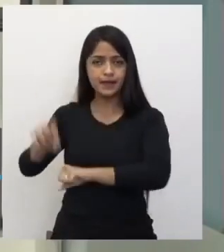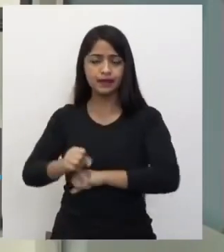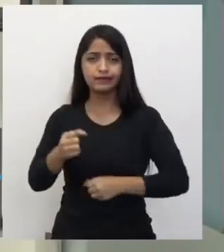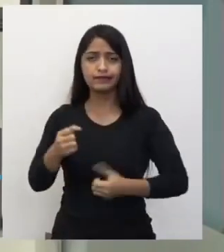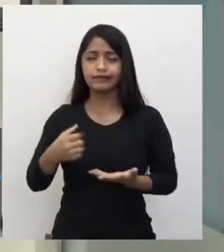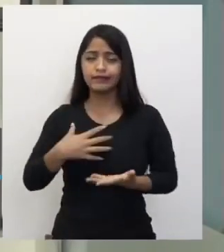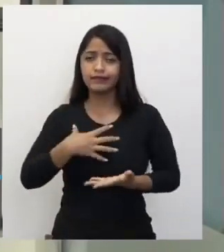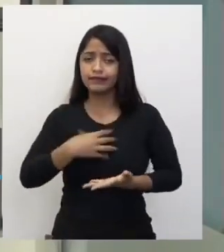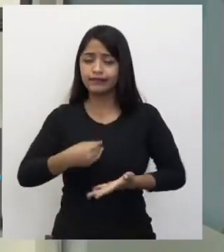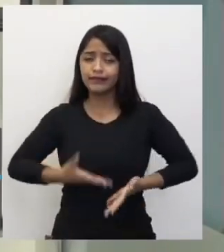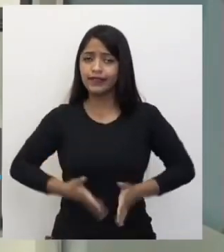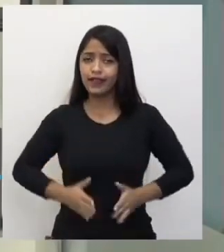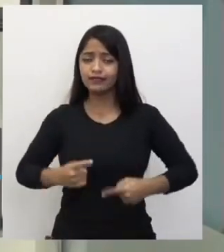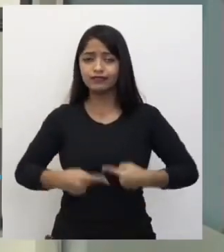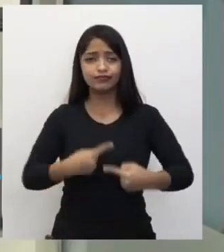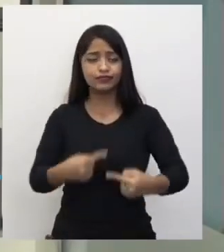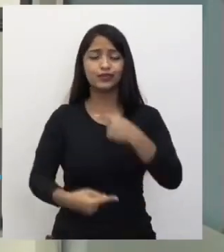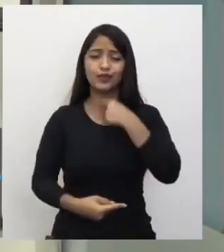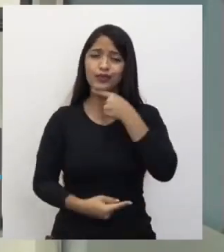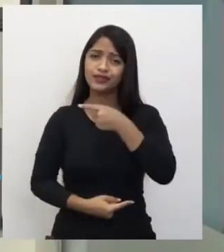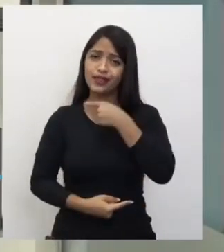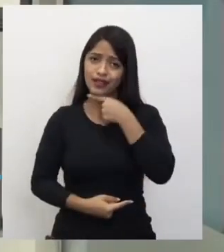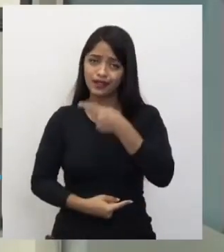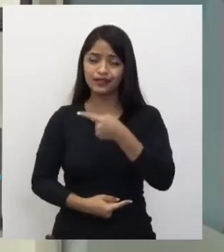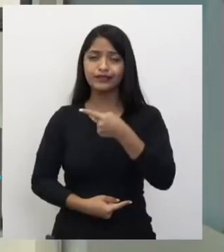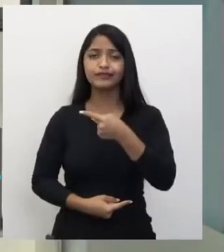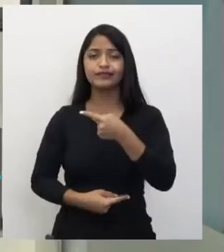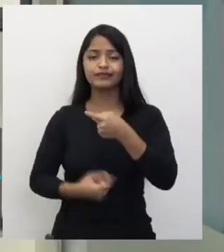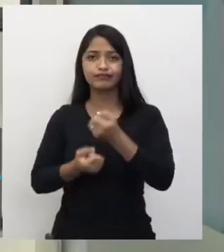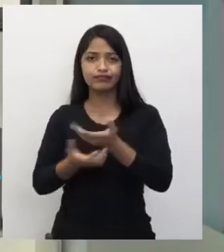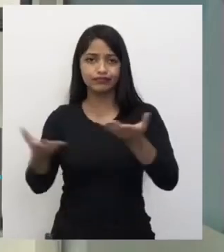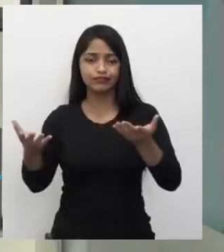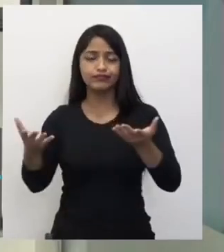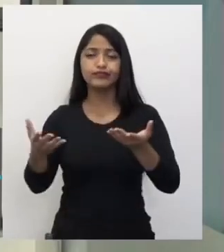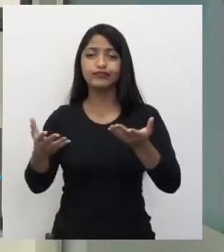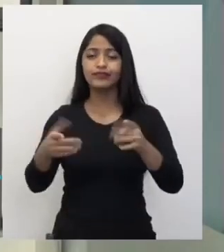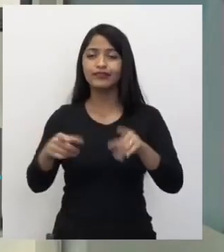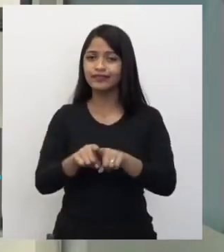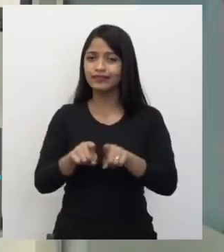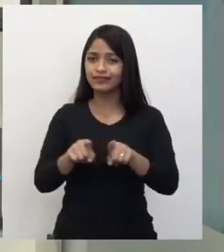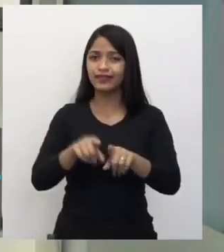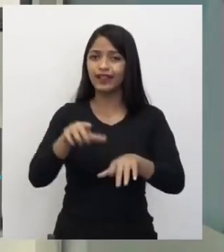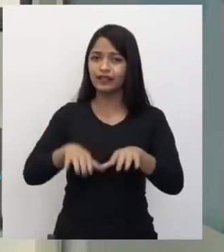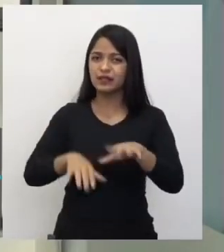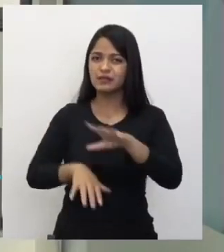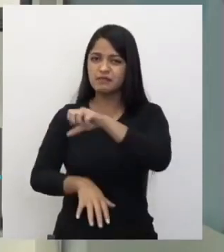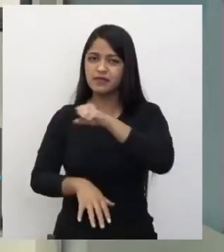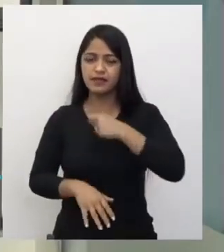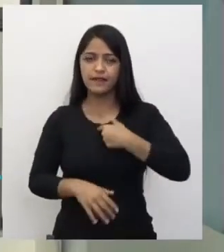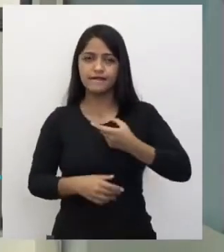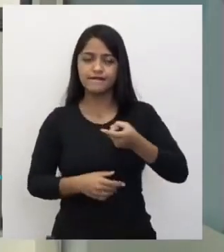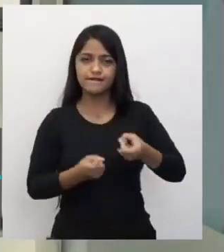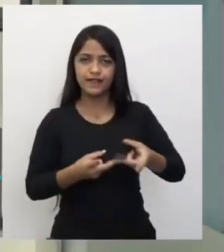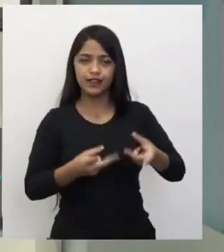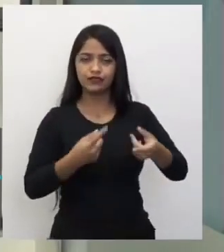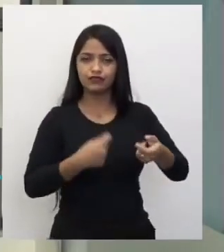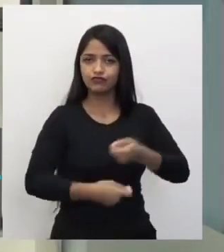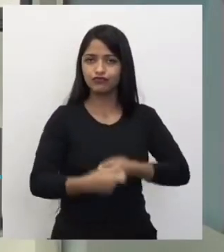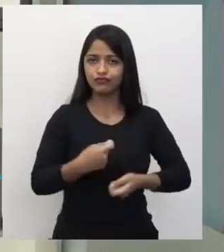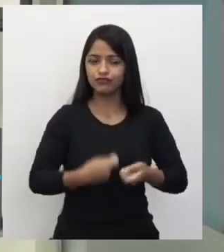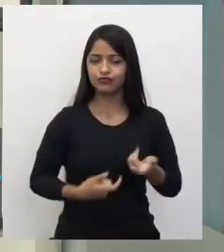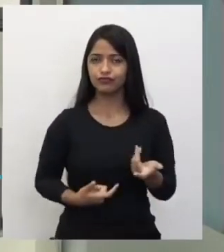reproduzir assim no seu ambiente natural e tal. E muitas vezes eles pegam para retirar algumas coisas, vender de forma ilegal, e aí não tem